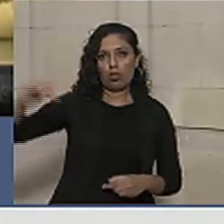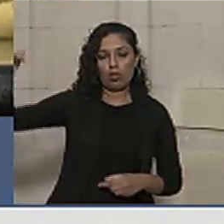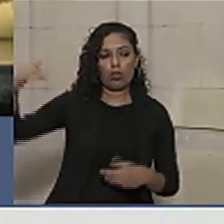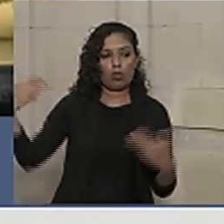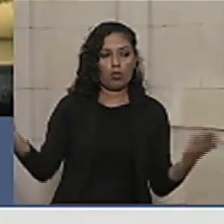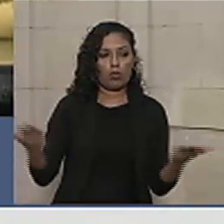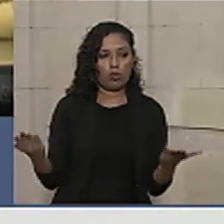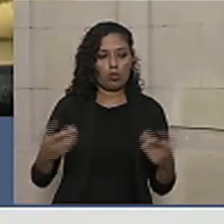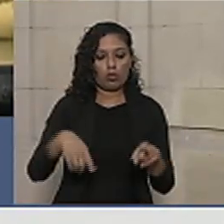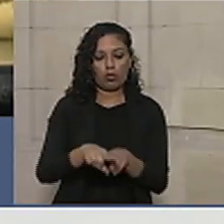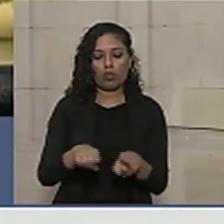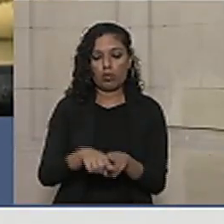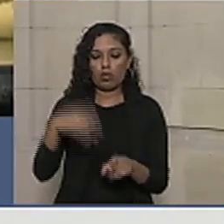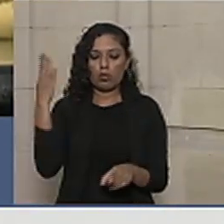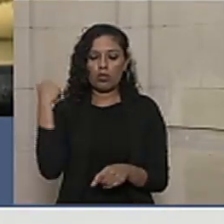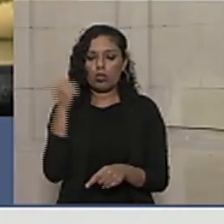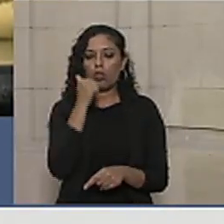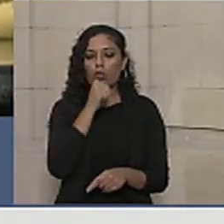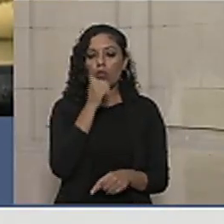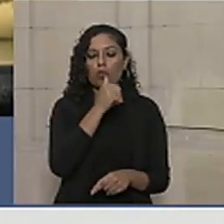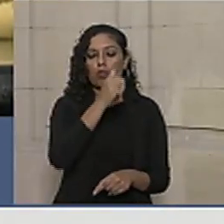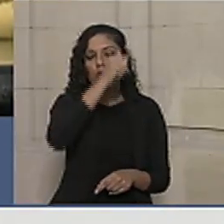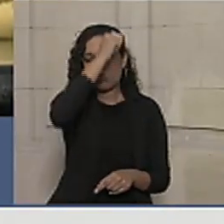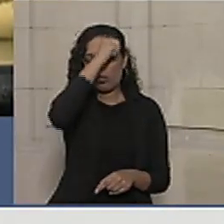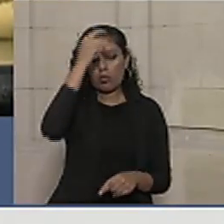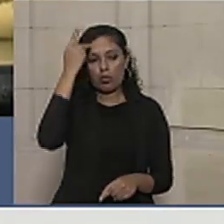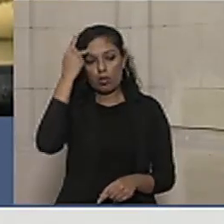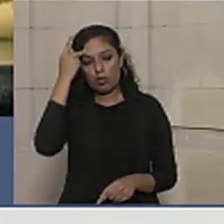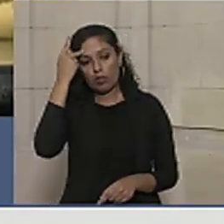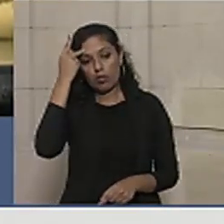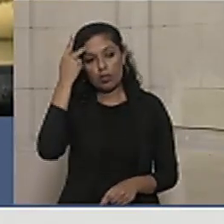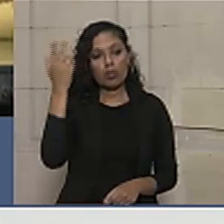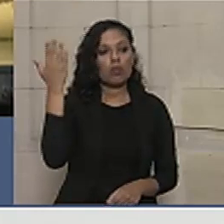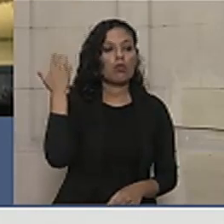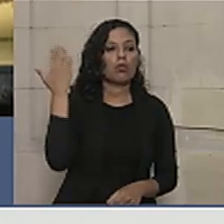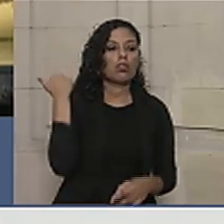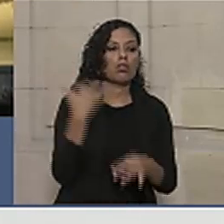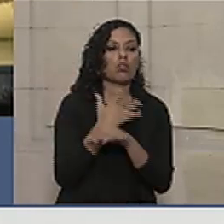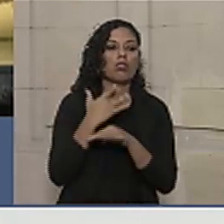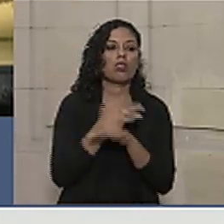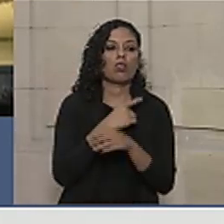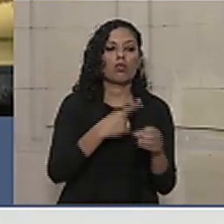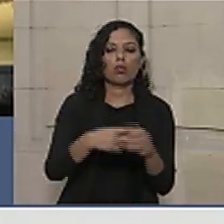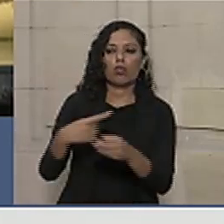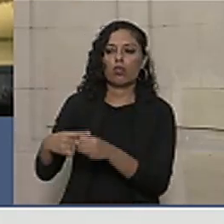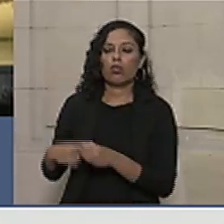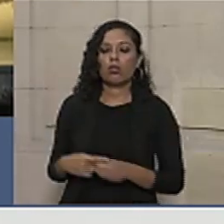Branca Mota, ex-prefeita de Bom Jesus de Itabapuana. Seja bem-vindo.